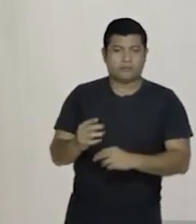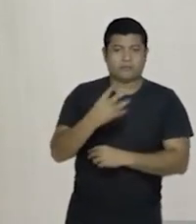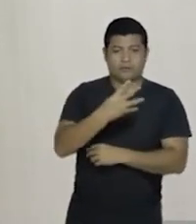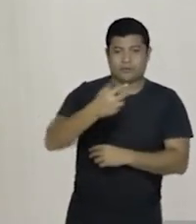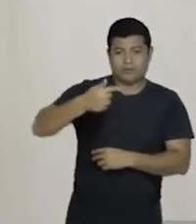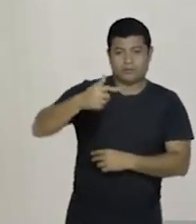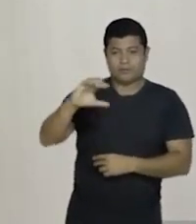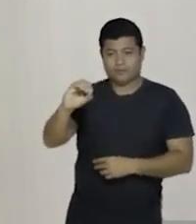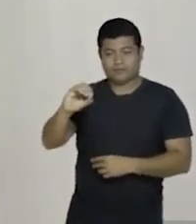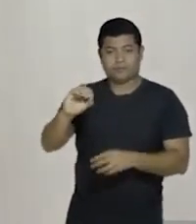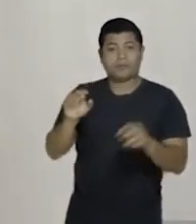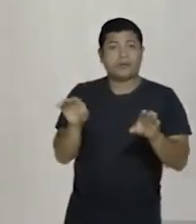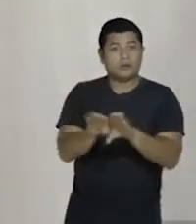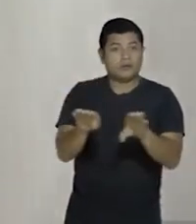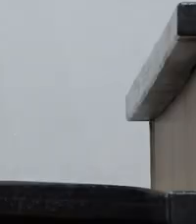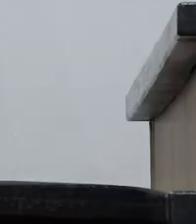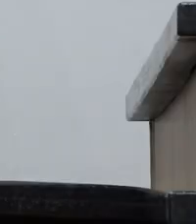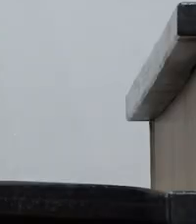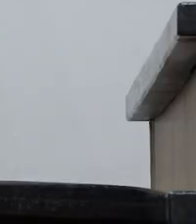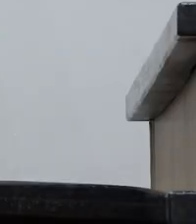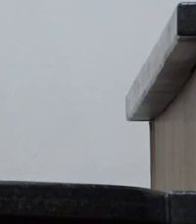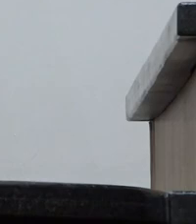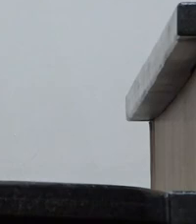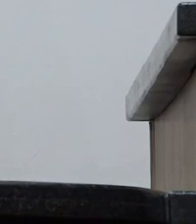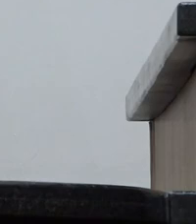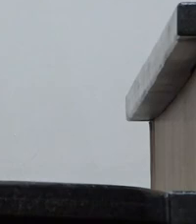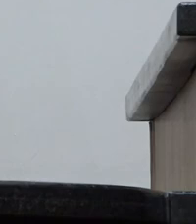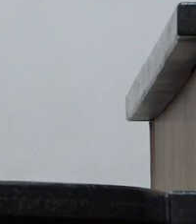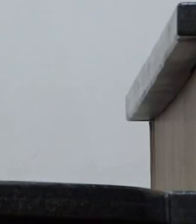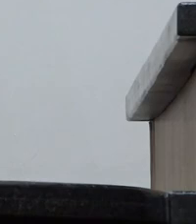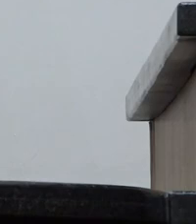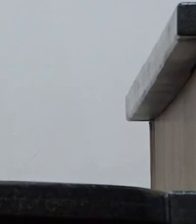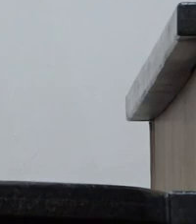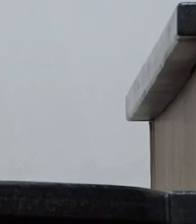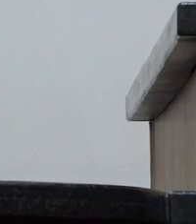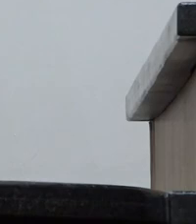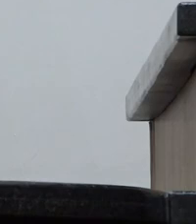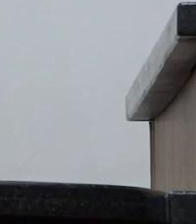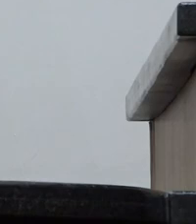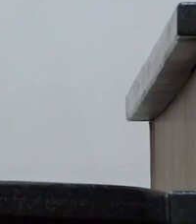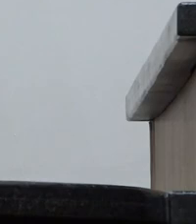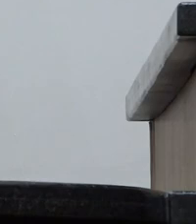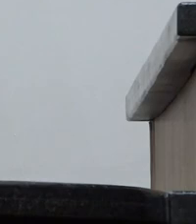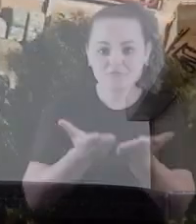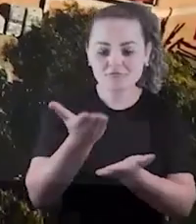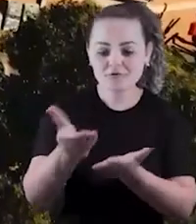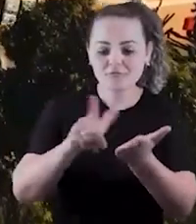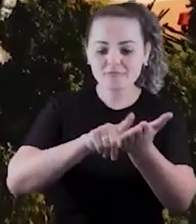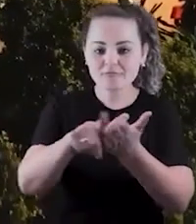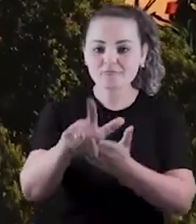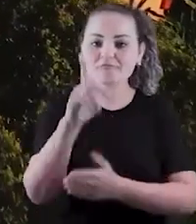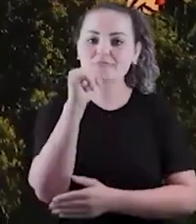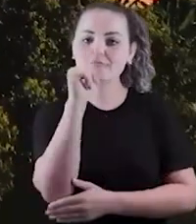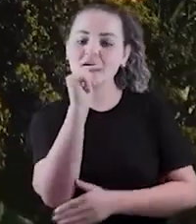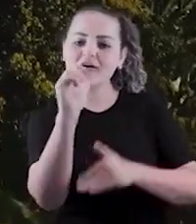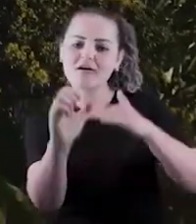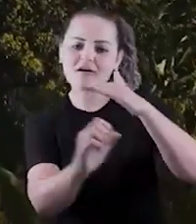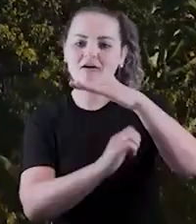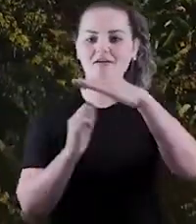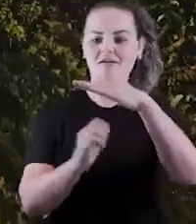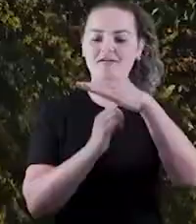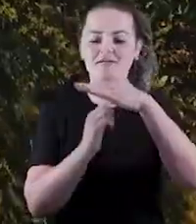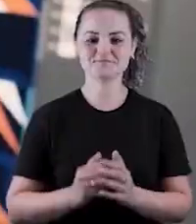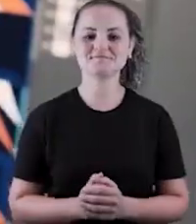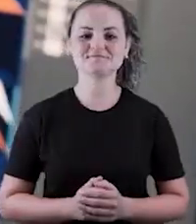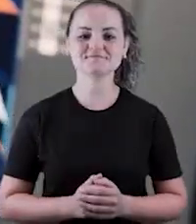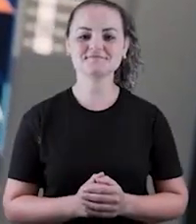acho que é 280 também tá andando o deputado Dr Vicente caro preso lembrou em plenário os 55 anos de fundação